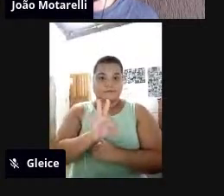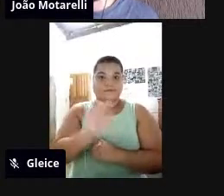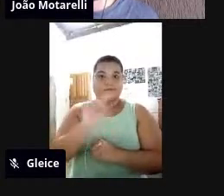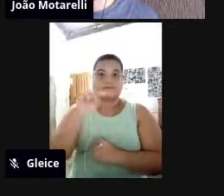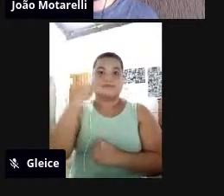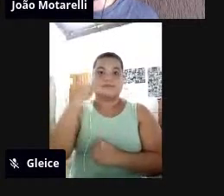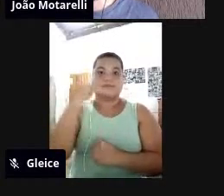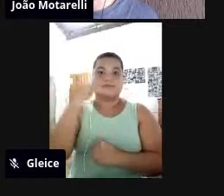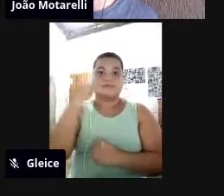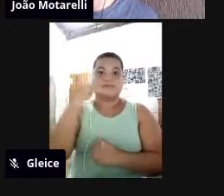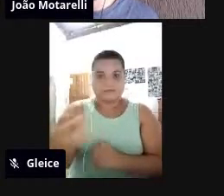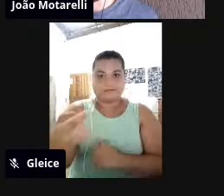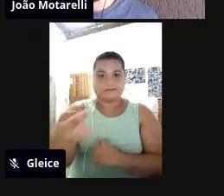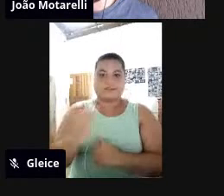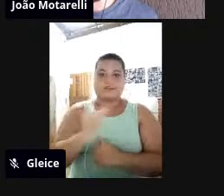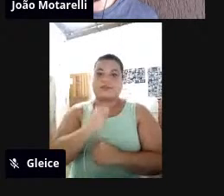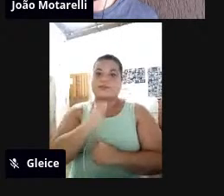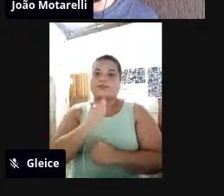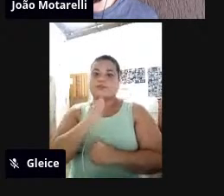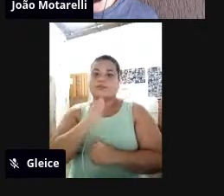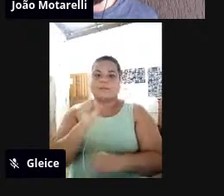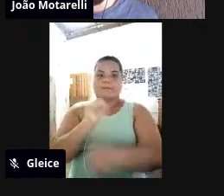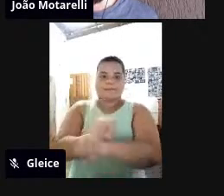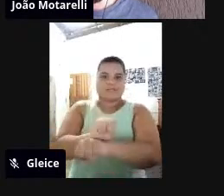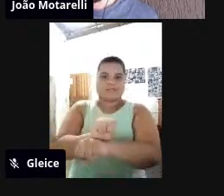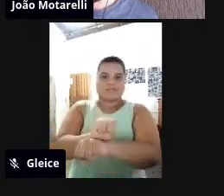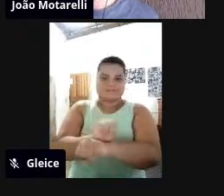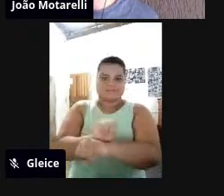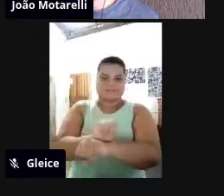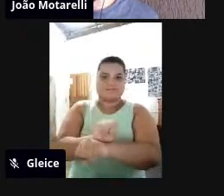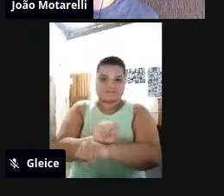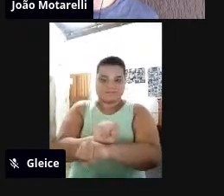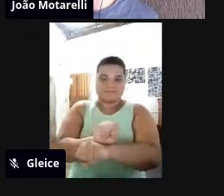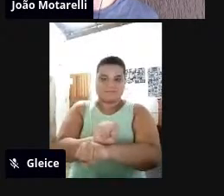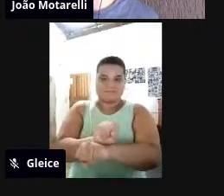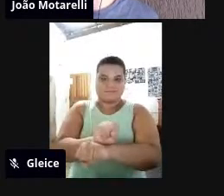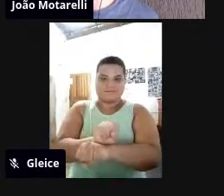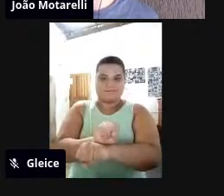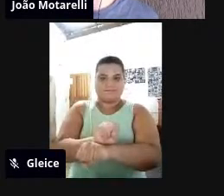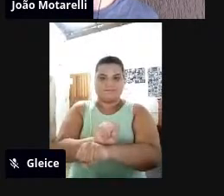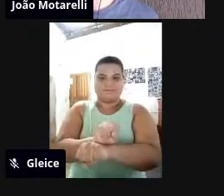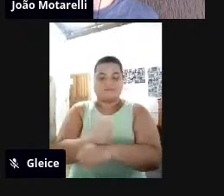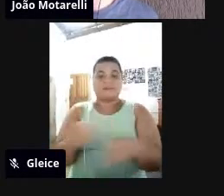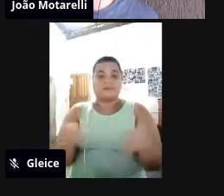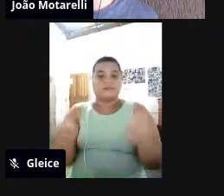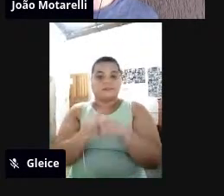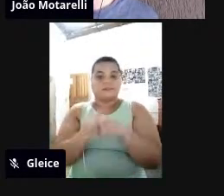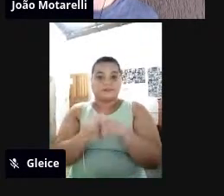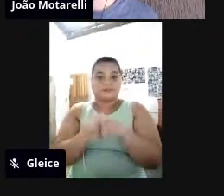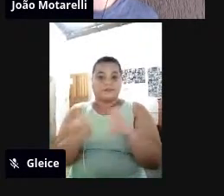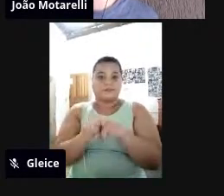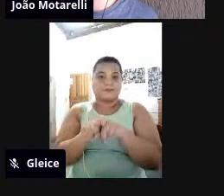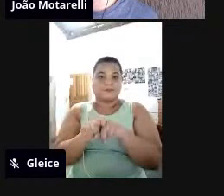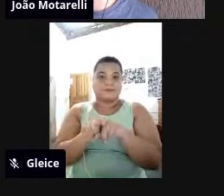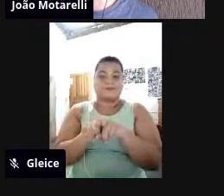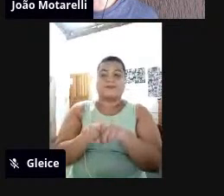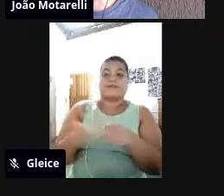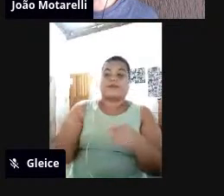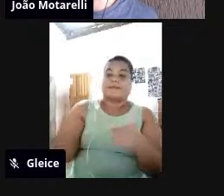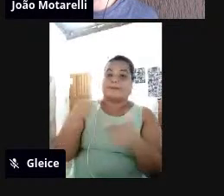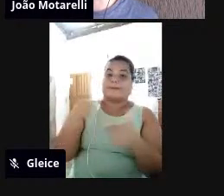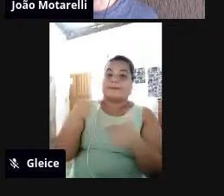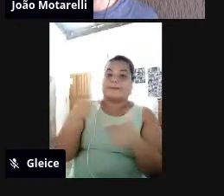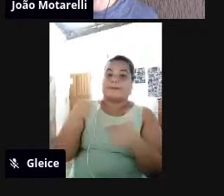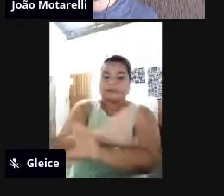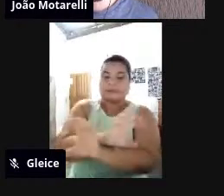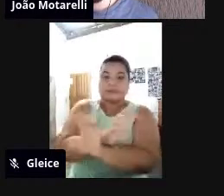da menstruação, que aqui a gente vai chamar de amenorreia. Associado a distúrbios do metabolismo ósseo, é chamado de tríade